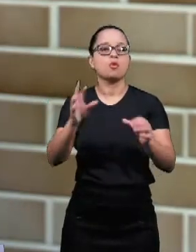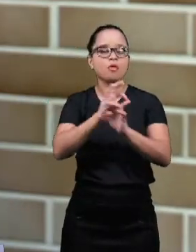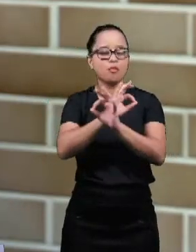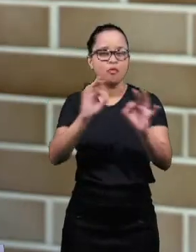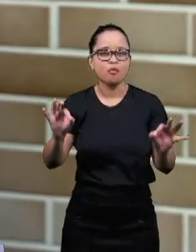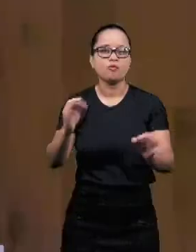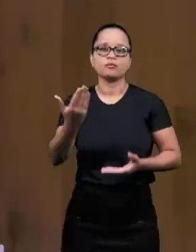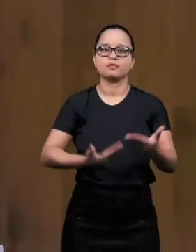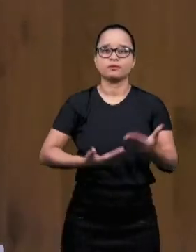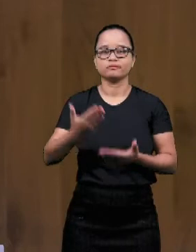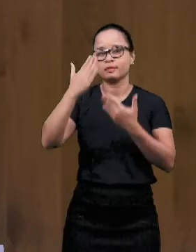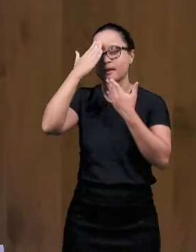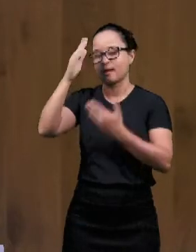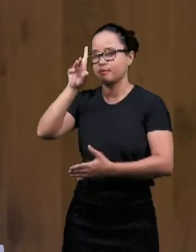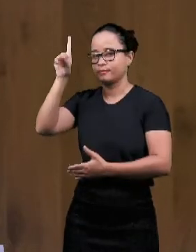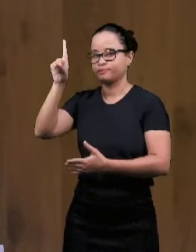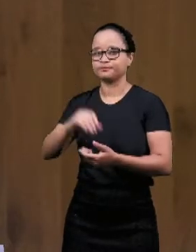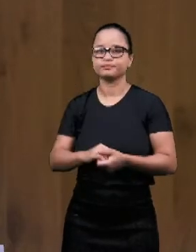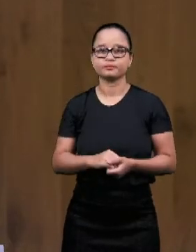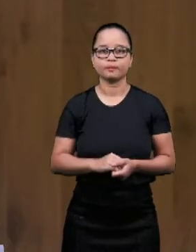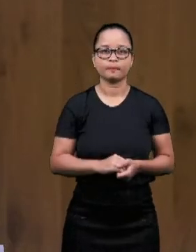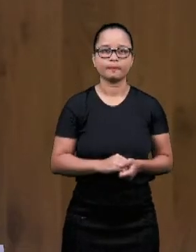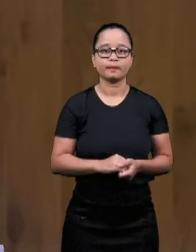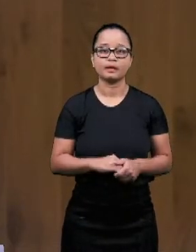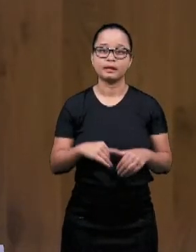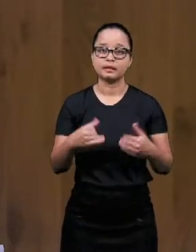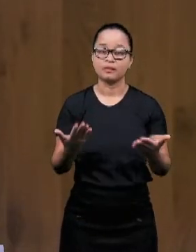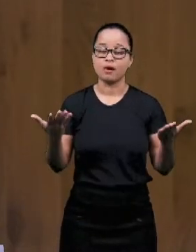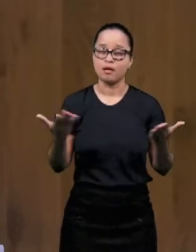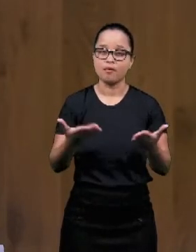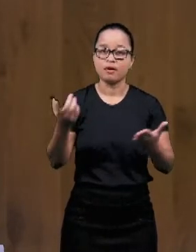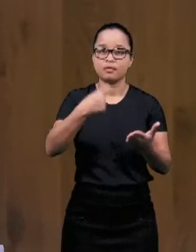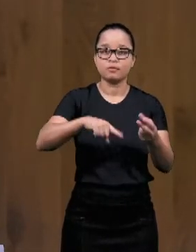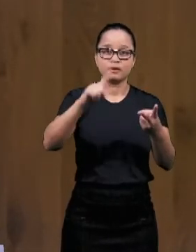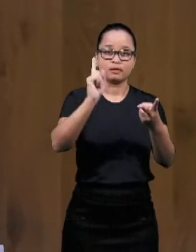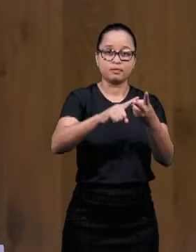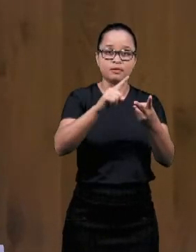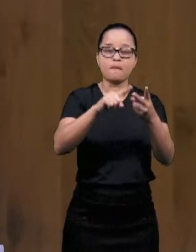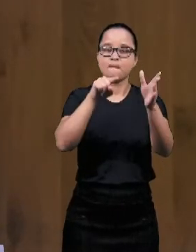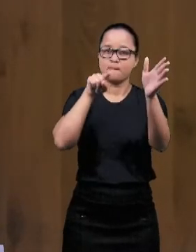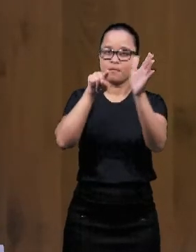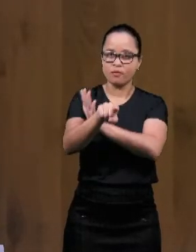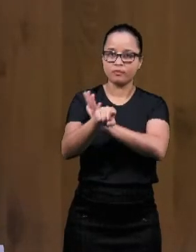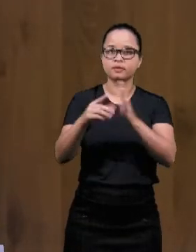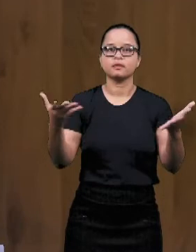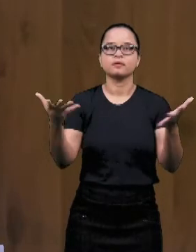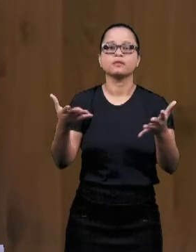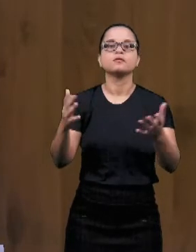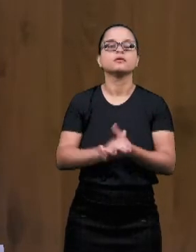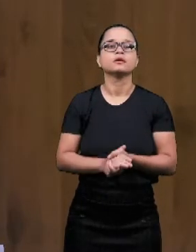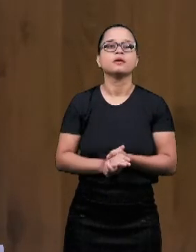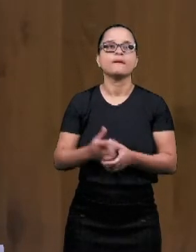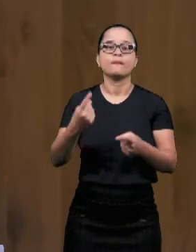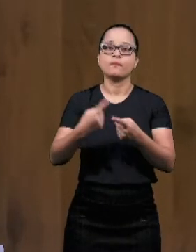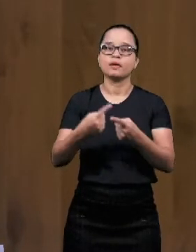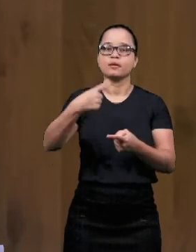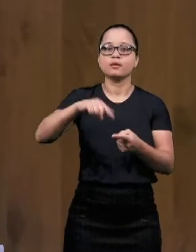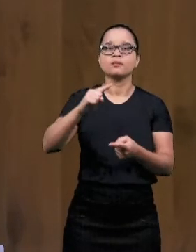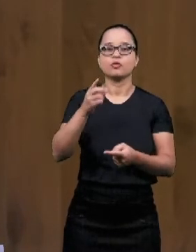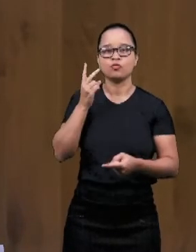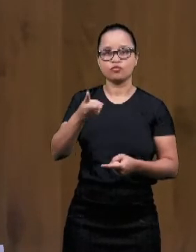a Deus. Agora, nós vamos à nossa segunda pergunta, porque essa segunda pergunta vai dar continuidade ao